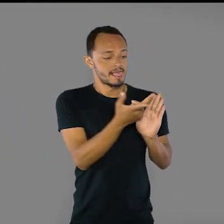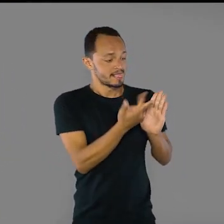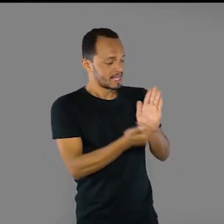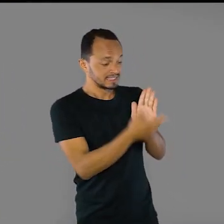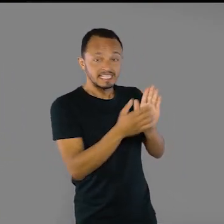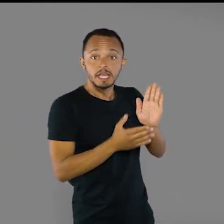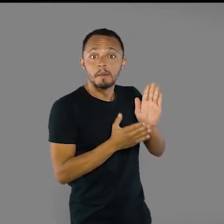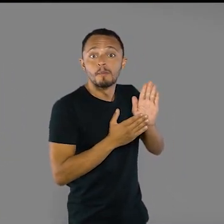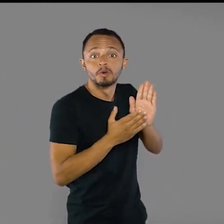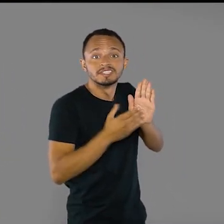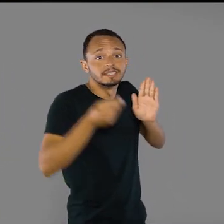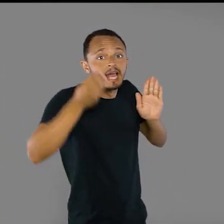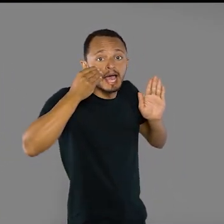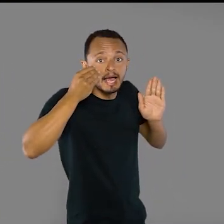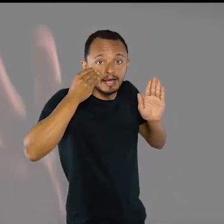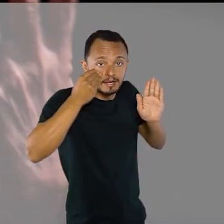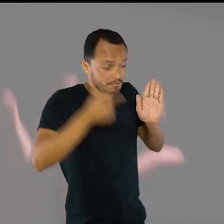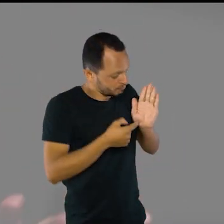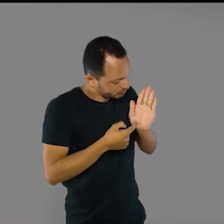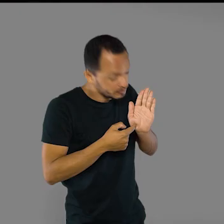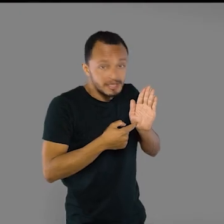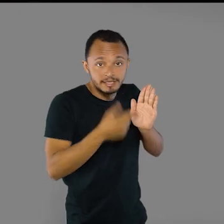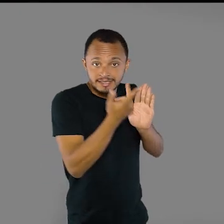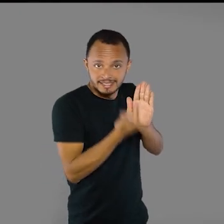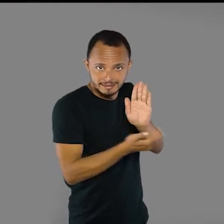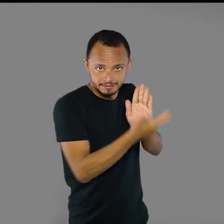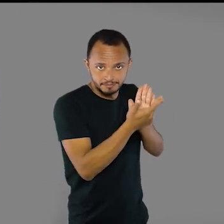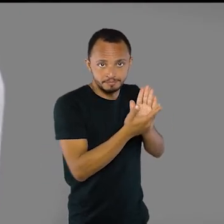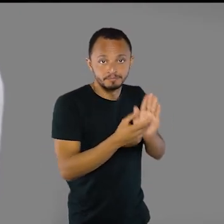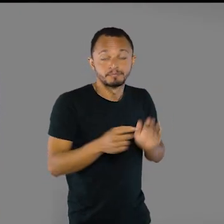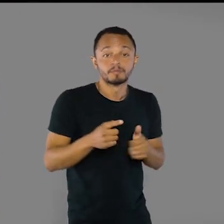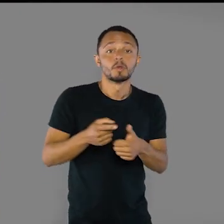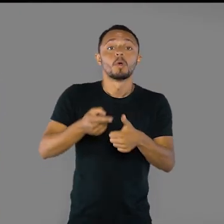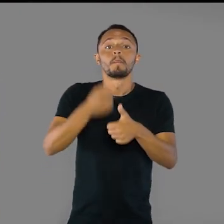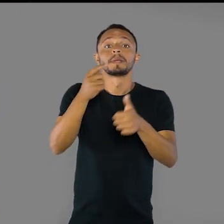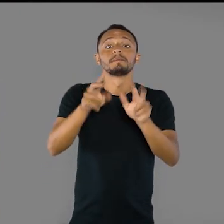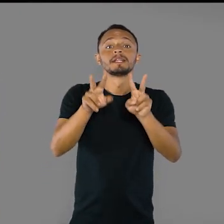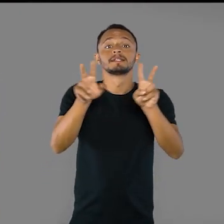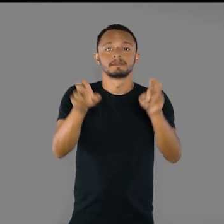que devíamos tratar. Primeiro, o título, Sequestro.